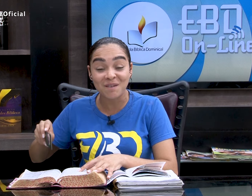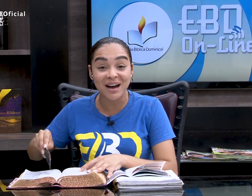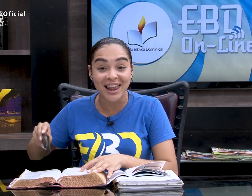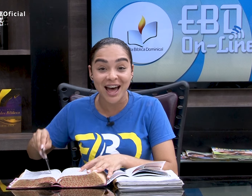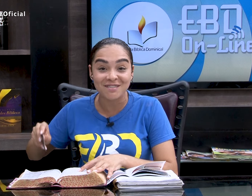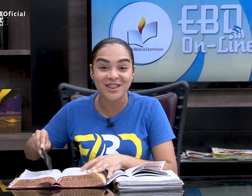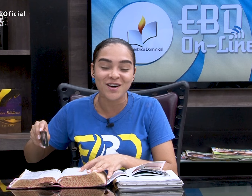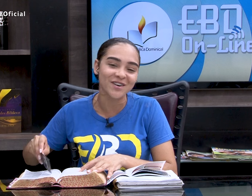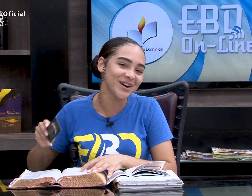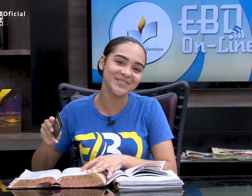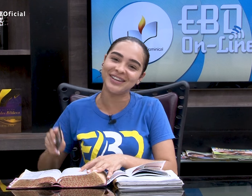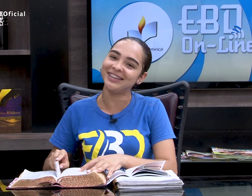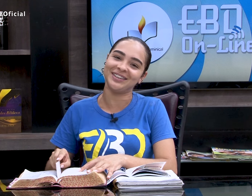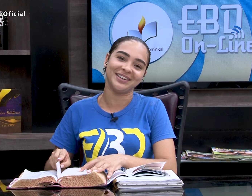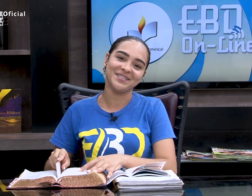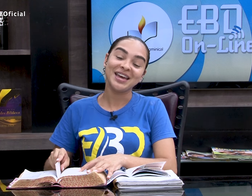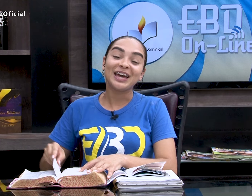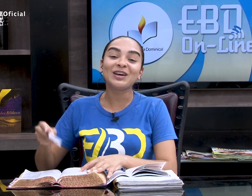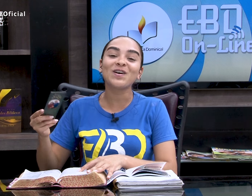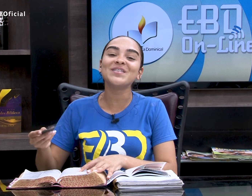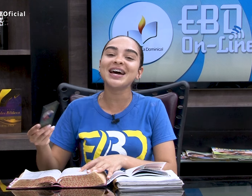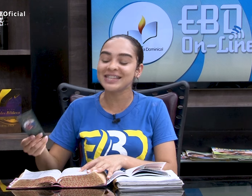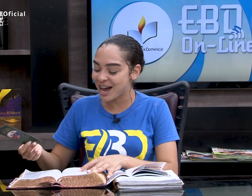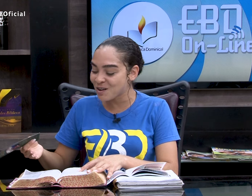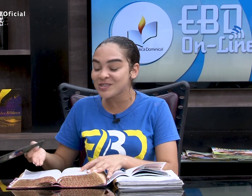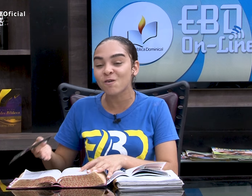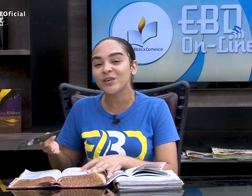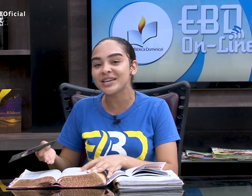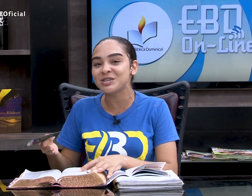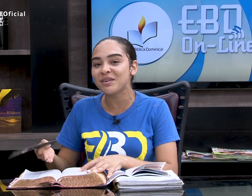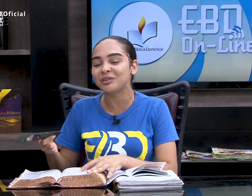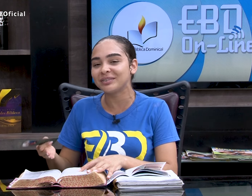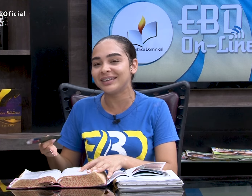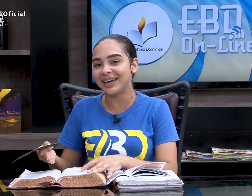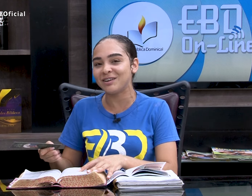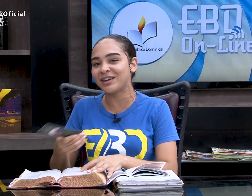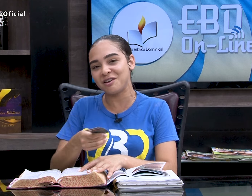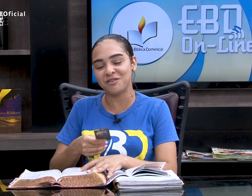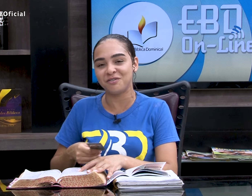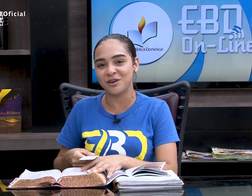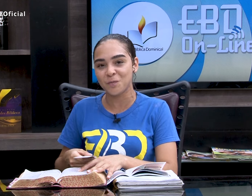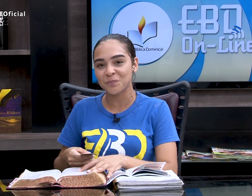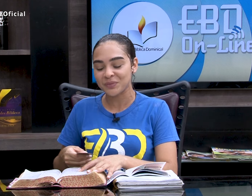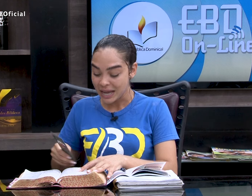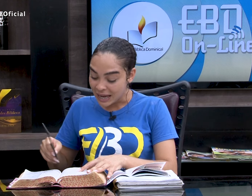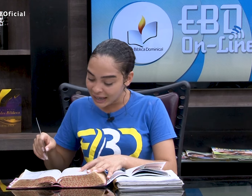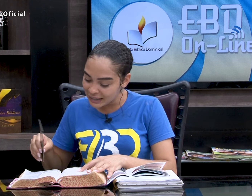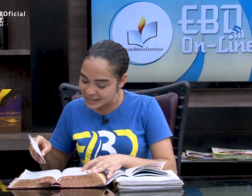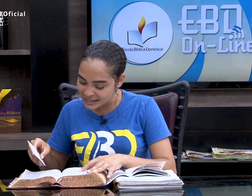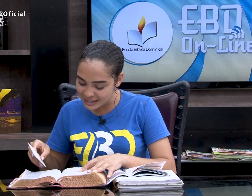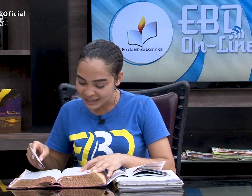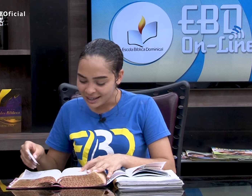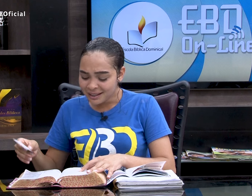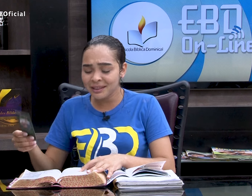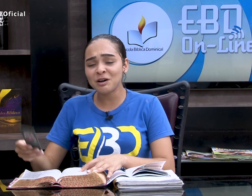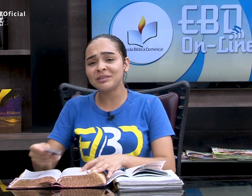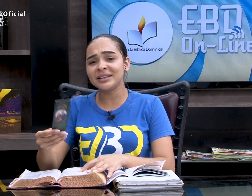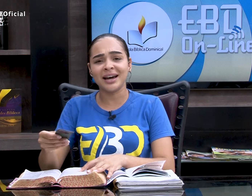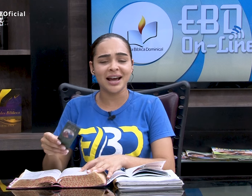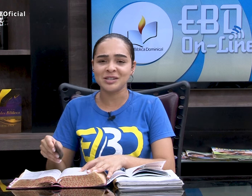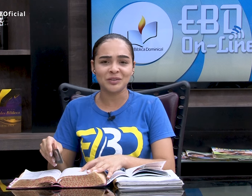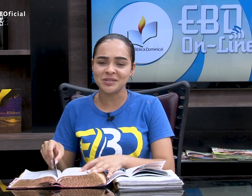a usar a palavra novamente ele começa a usar o conhecimento dele o que Ele viveu ele diz assim